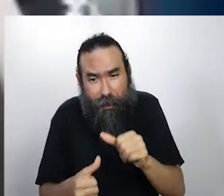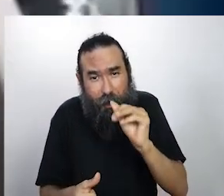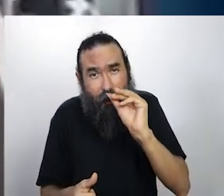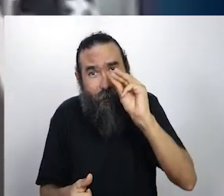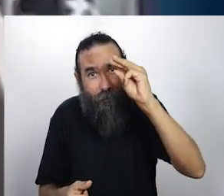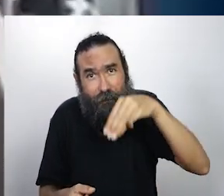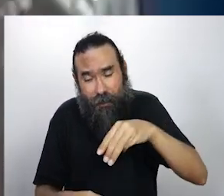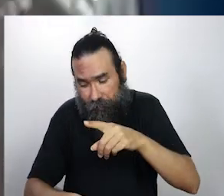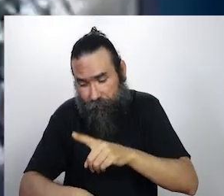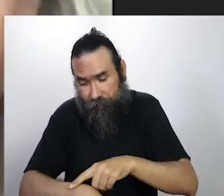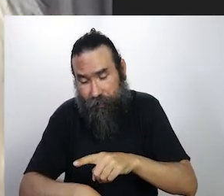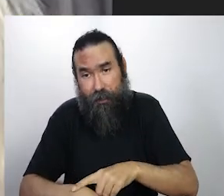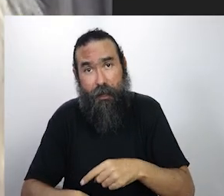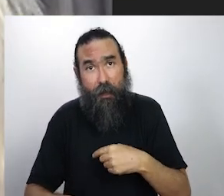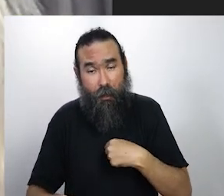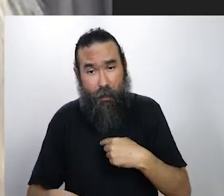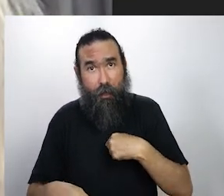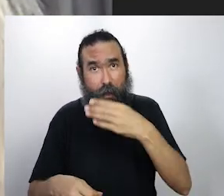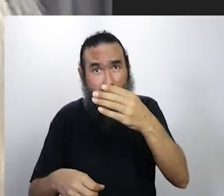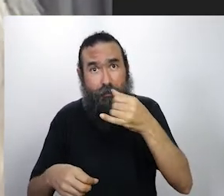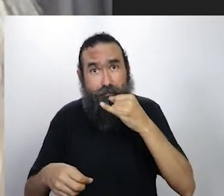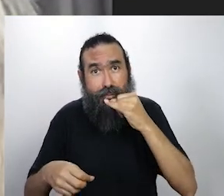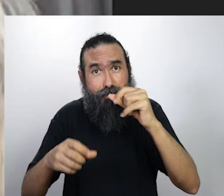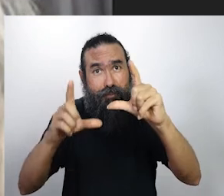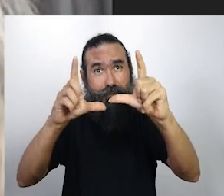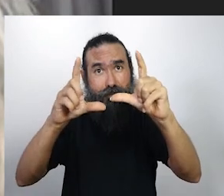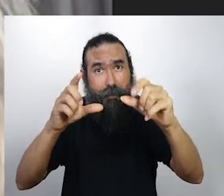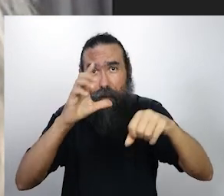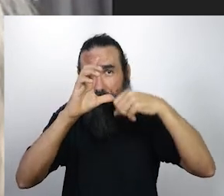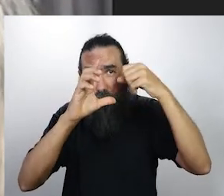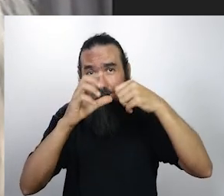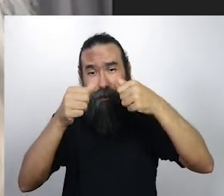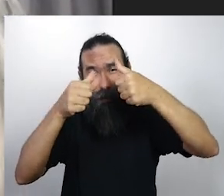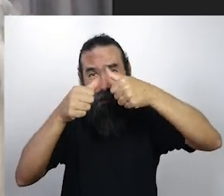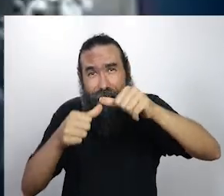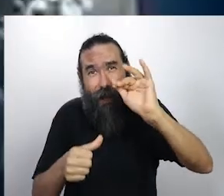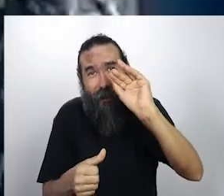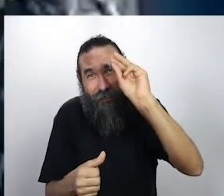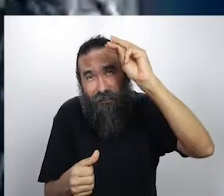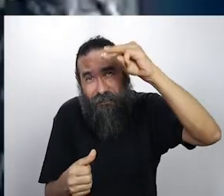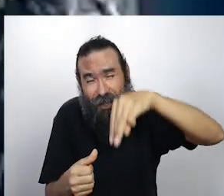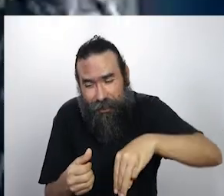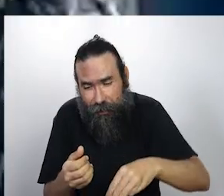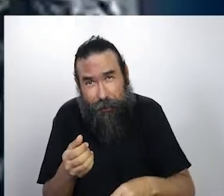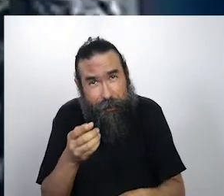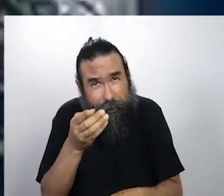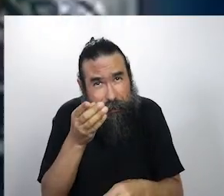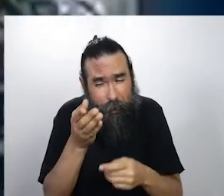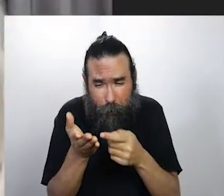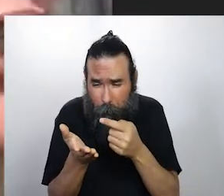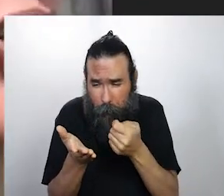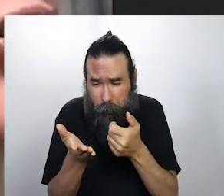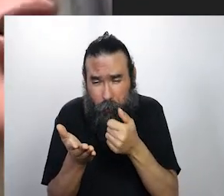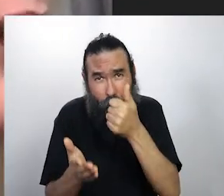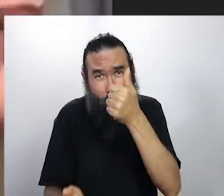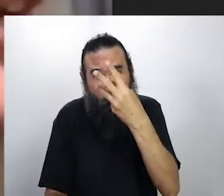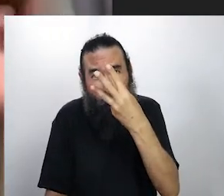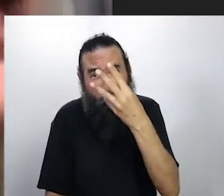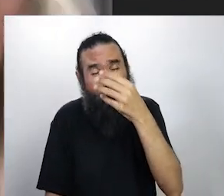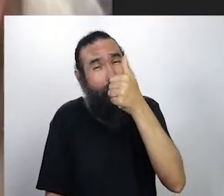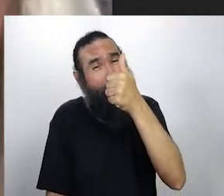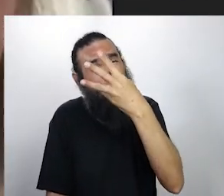Eita, 14%. Mas posso sobrecarregar. Eu pedi a palavra rapidamente só